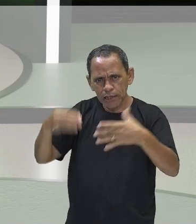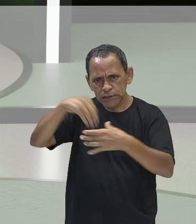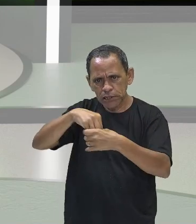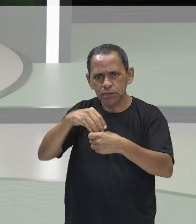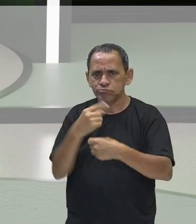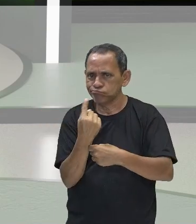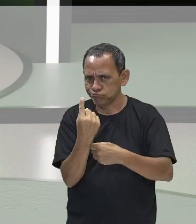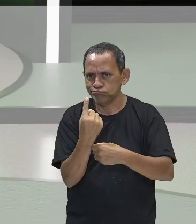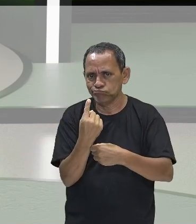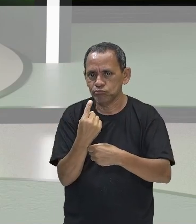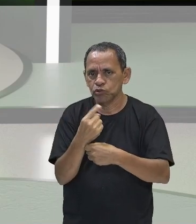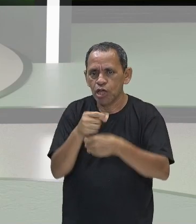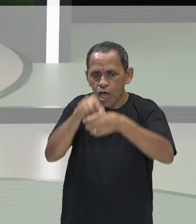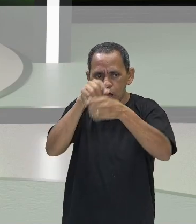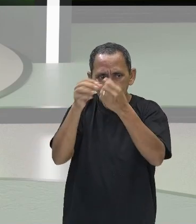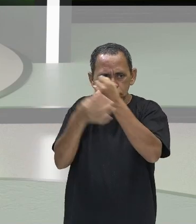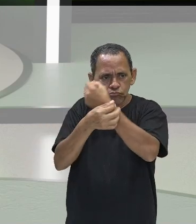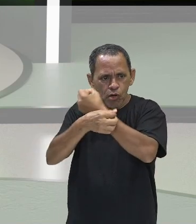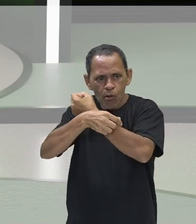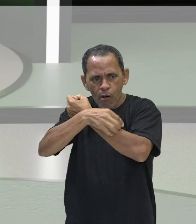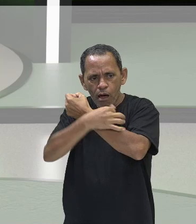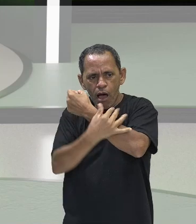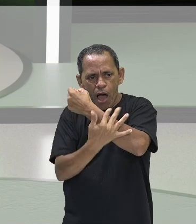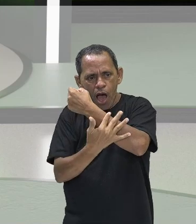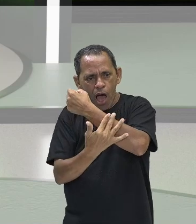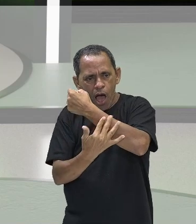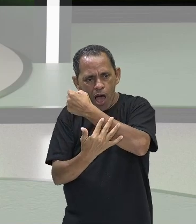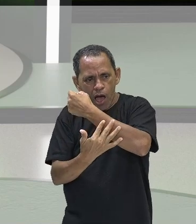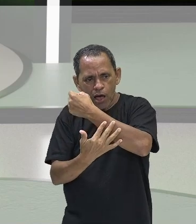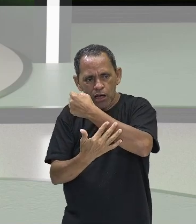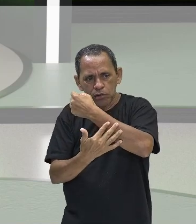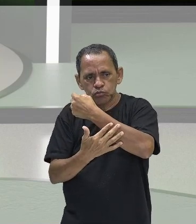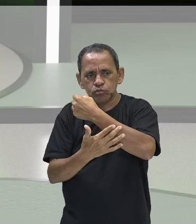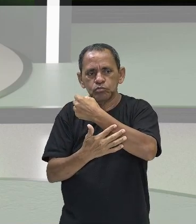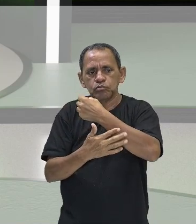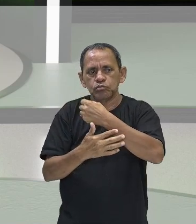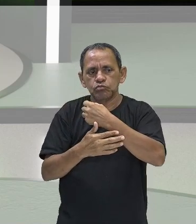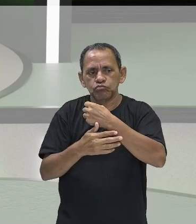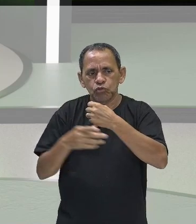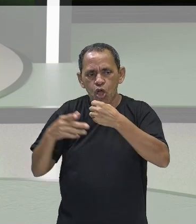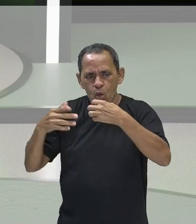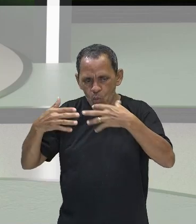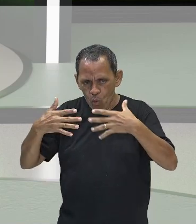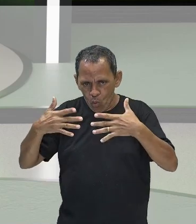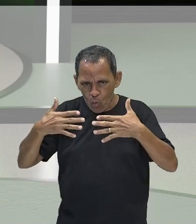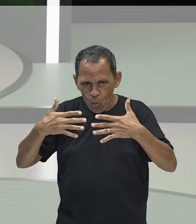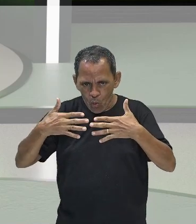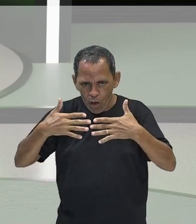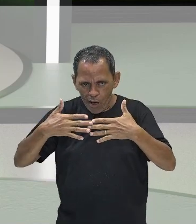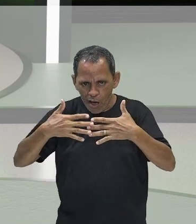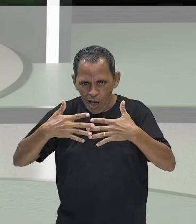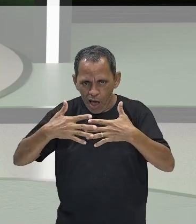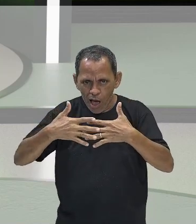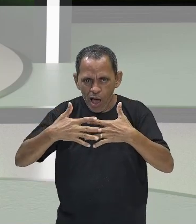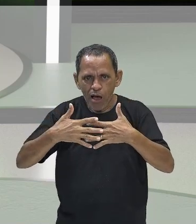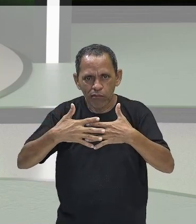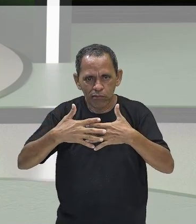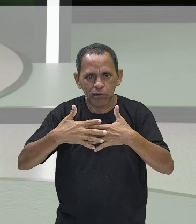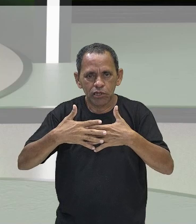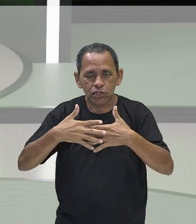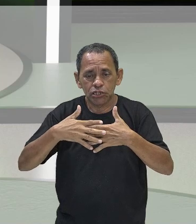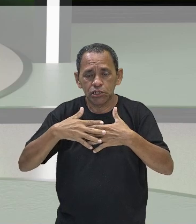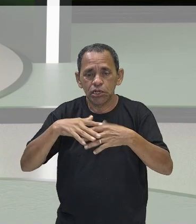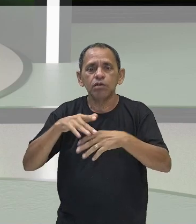se ramifica, é a maior rede desses vasos sanguíneos distribuídas ao longo de todo o